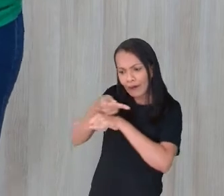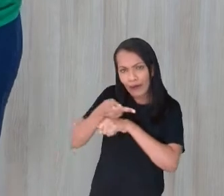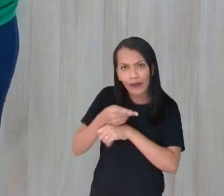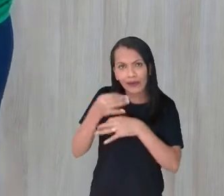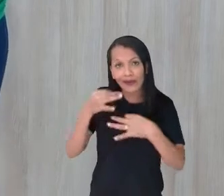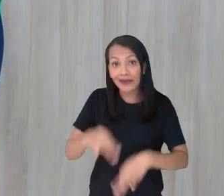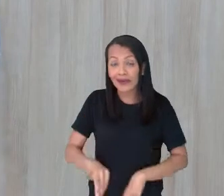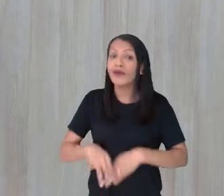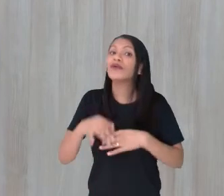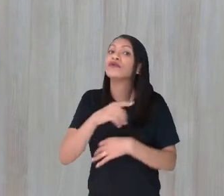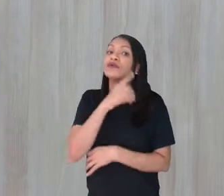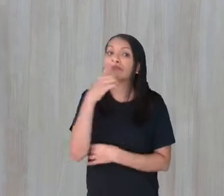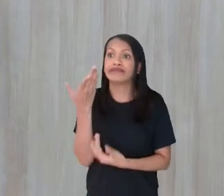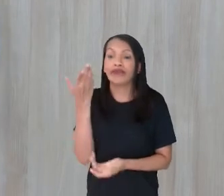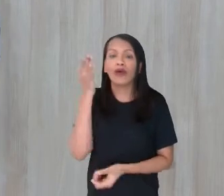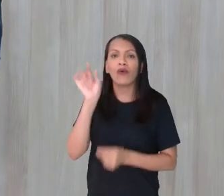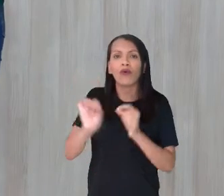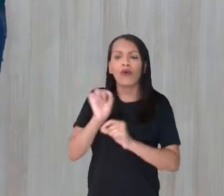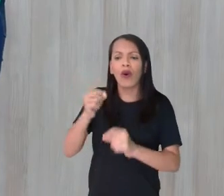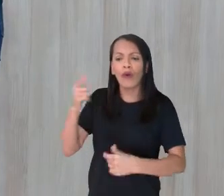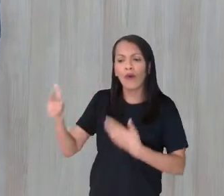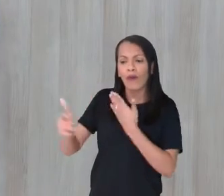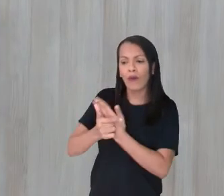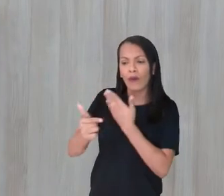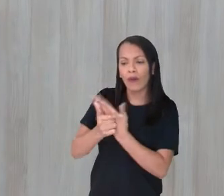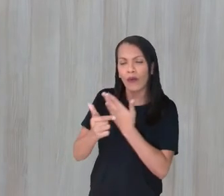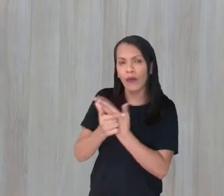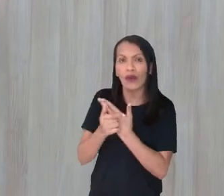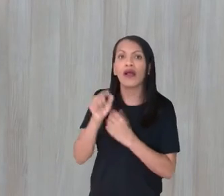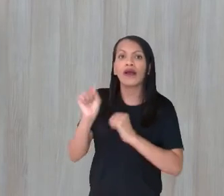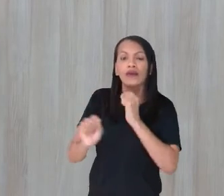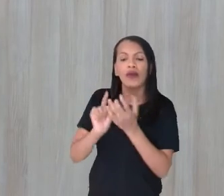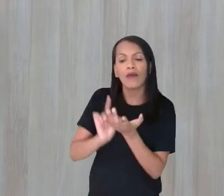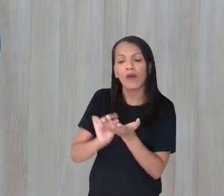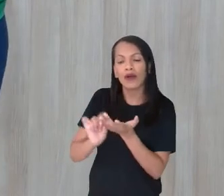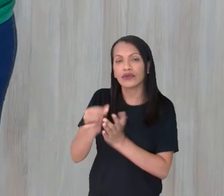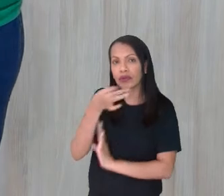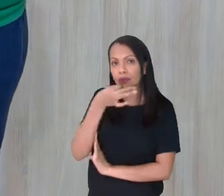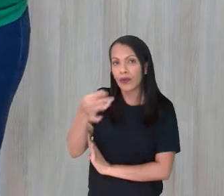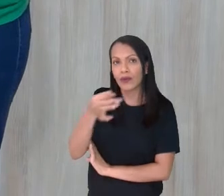Então, mais uma vez, qual é a intencionalidade do artigo de opinião? Ó,